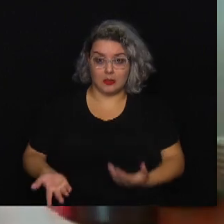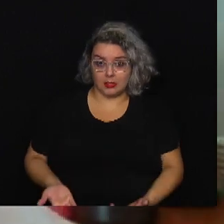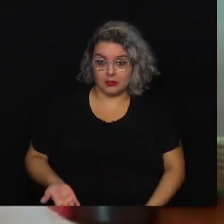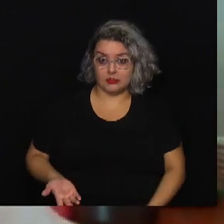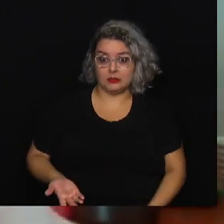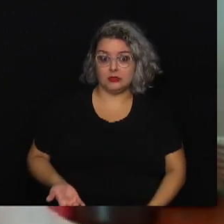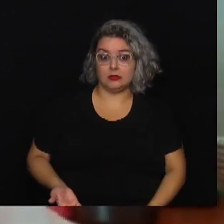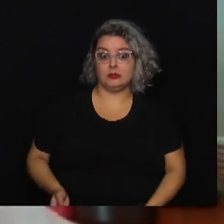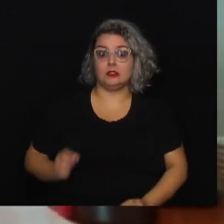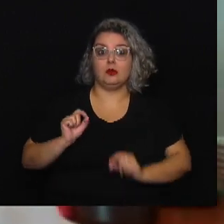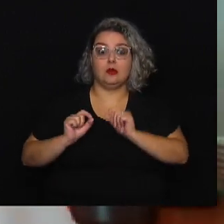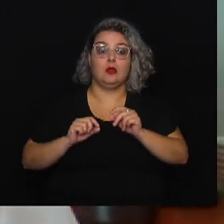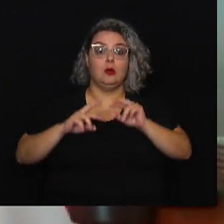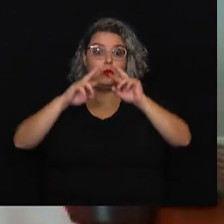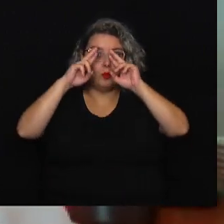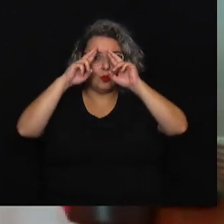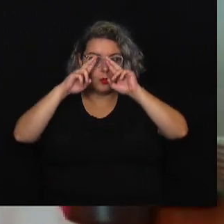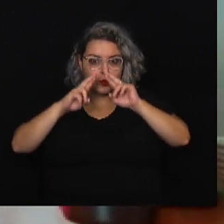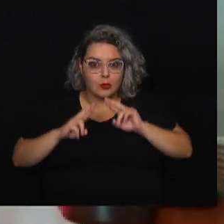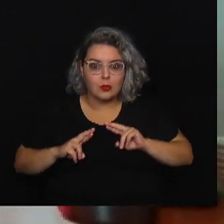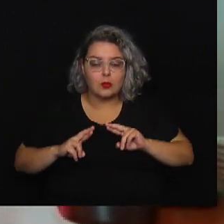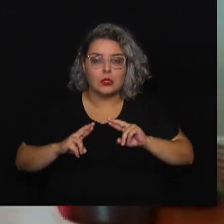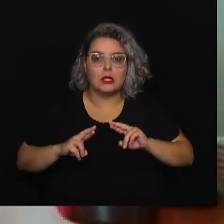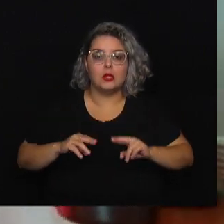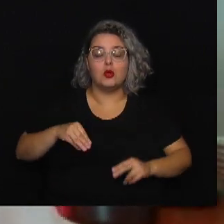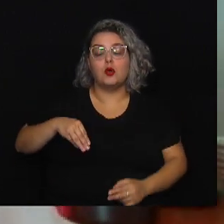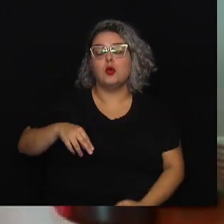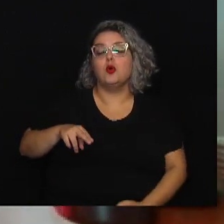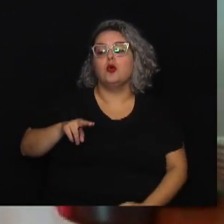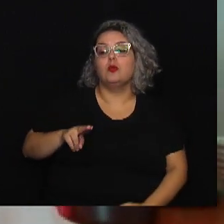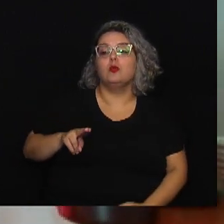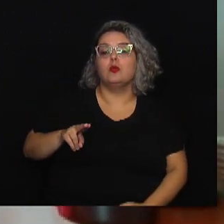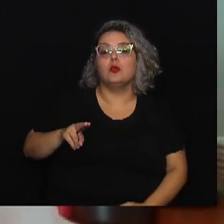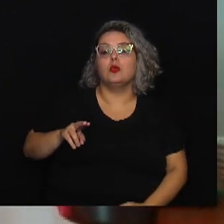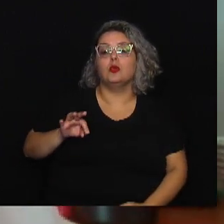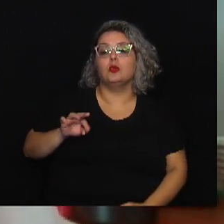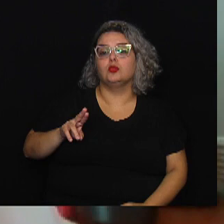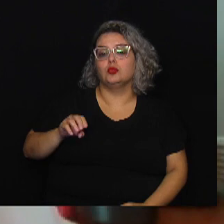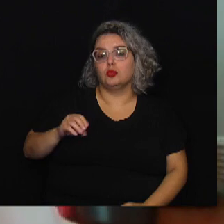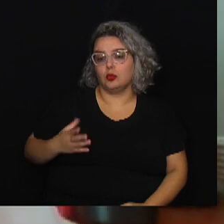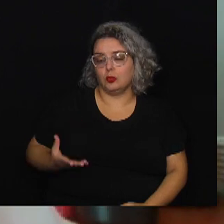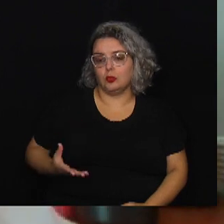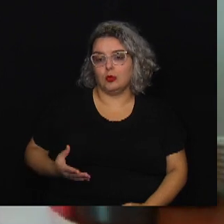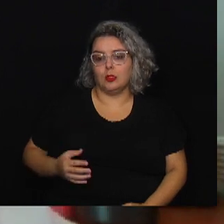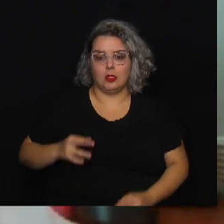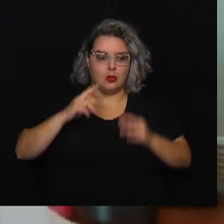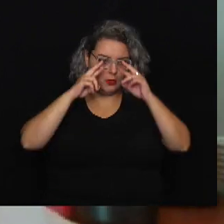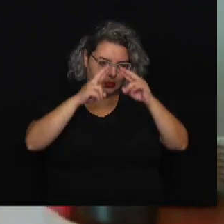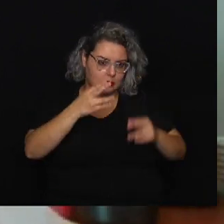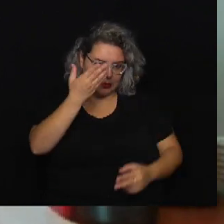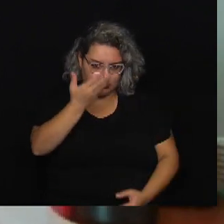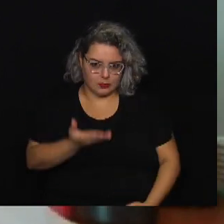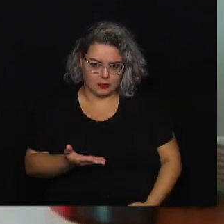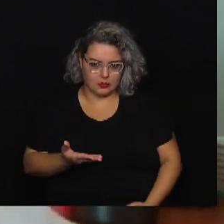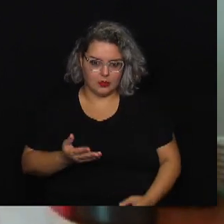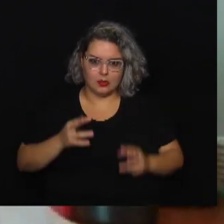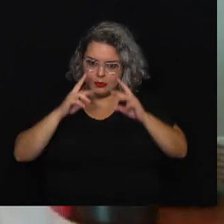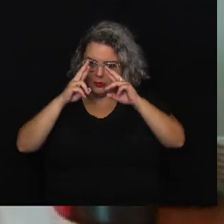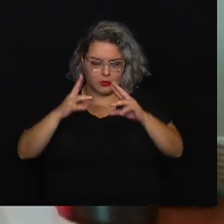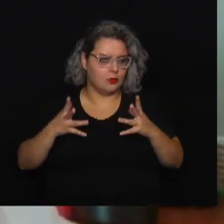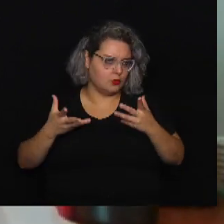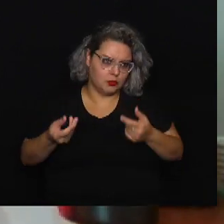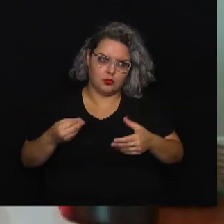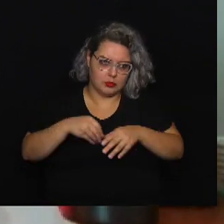é o respeito, que a gente chama de respeito mútuo, que é eu respeito você, né? Quando a gente fala em respeito, sobretudo na